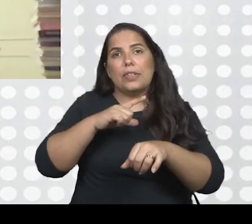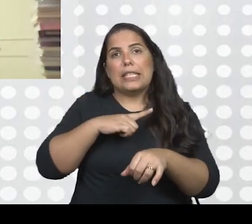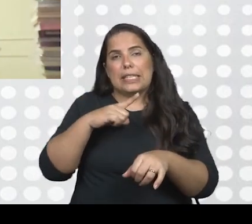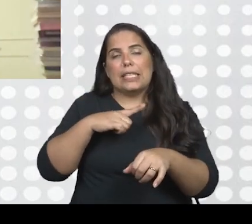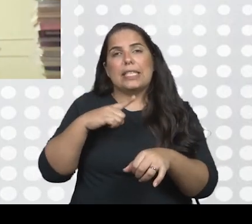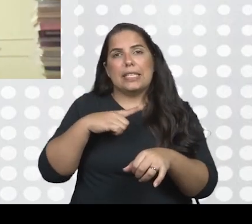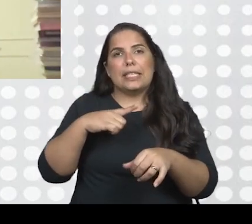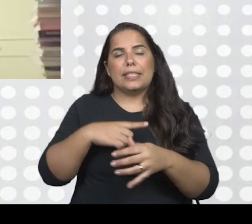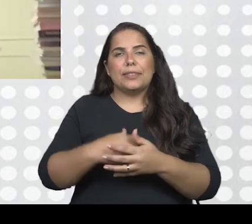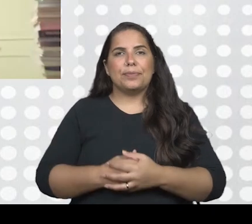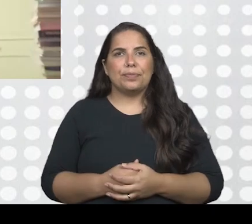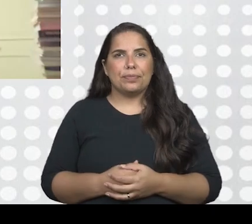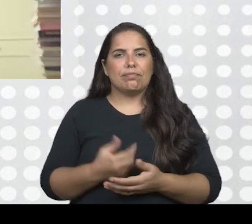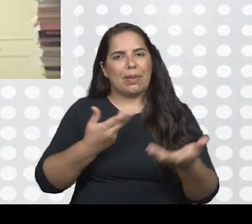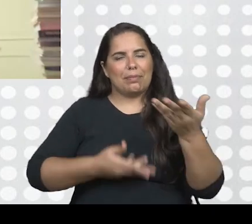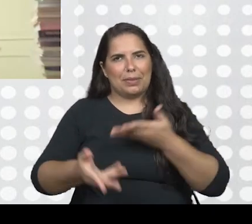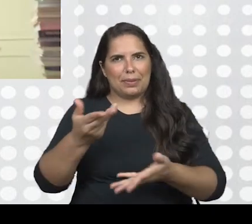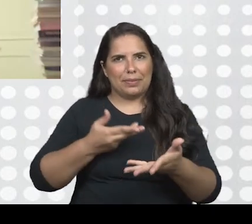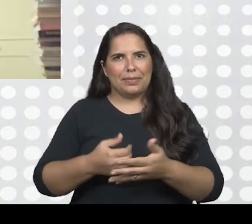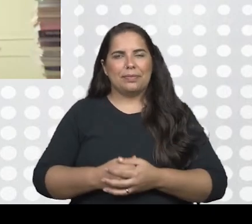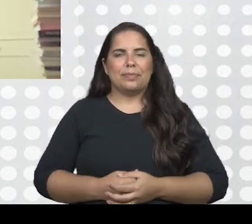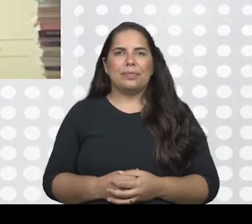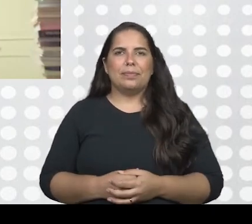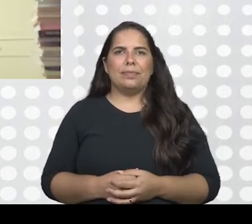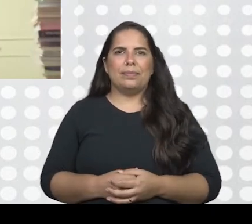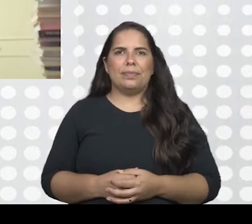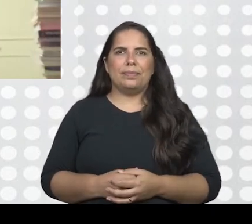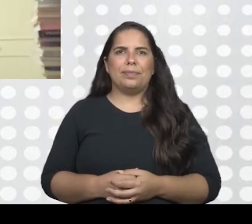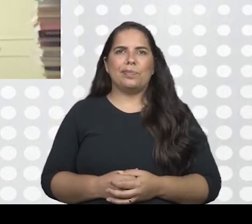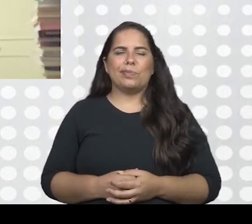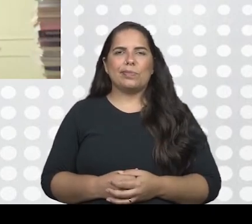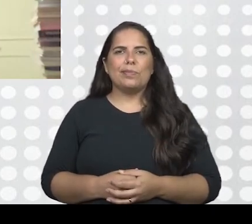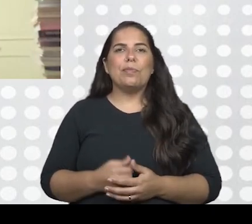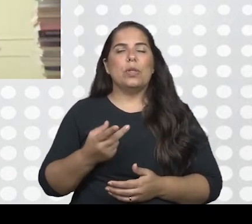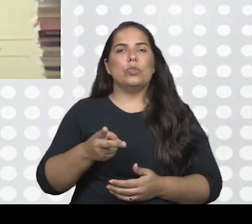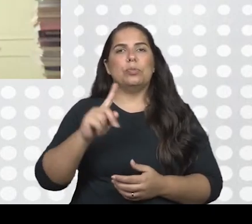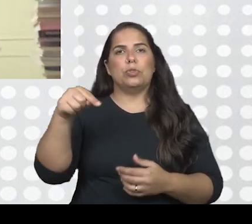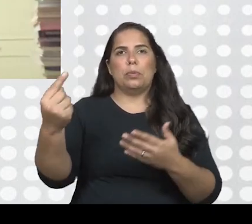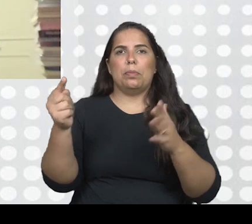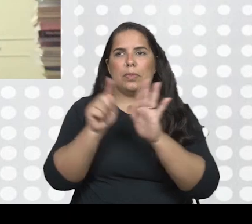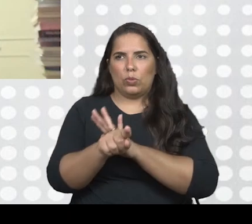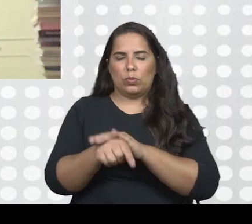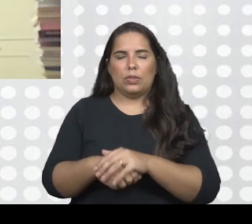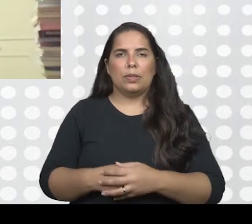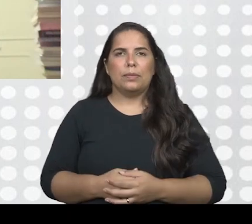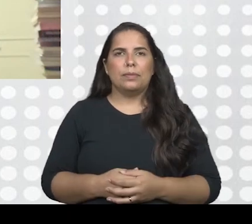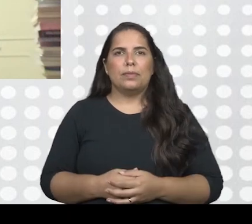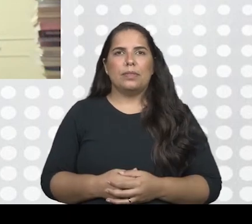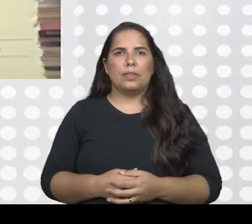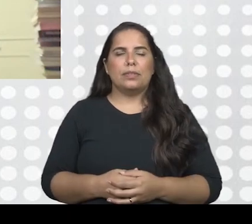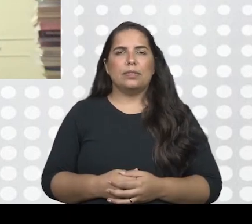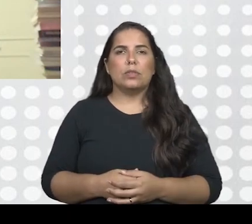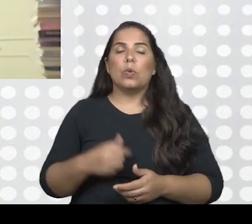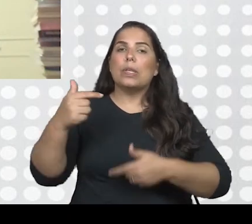para dialogar. Dando sequência, então, a próxima pergunta é a seguinte: